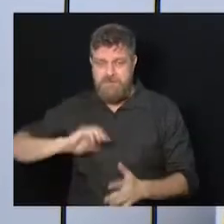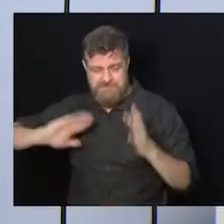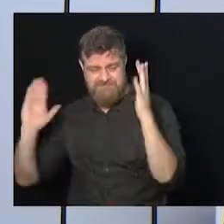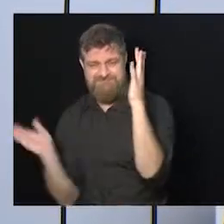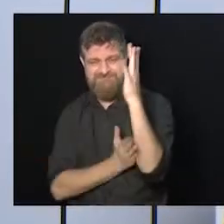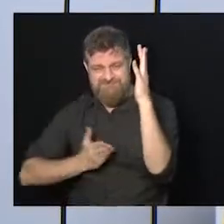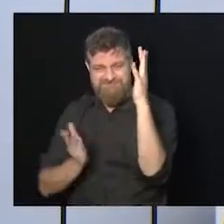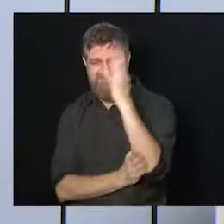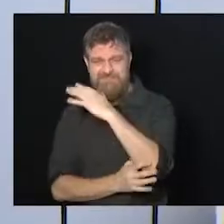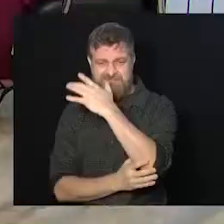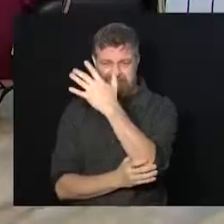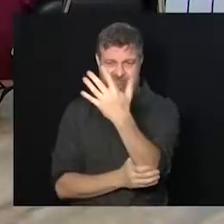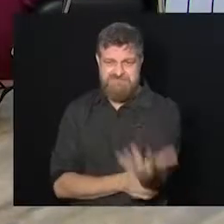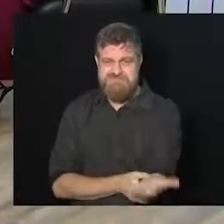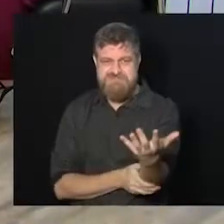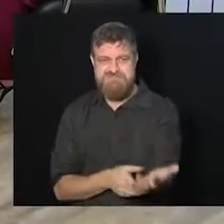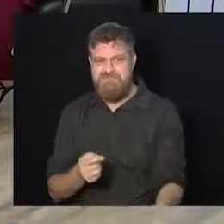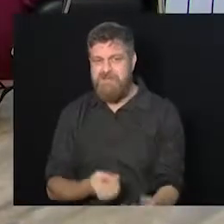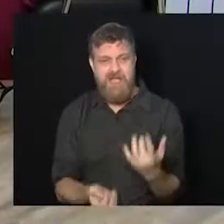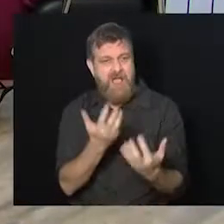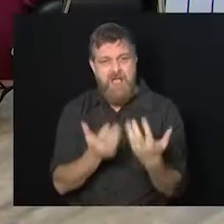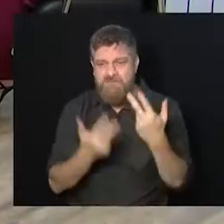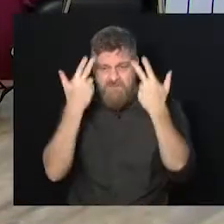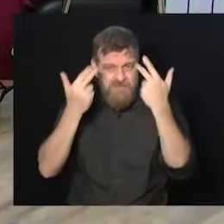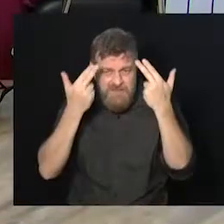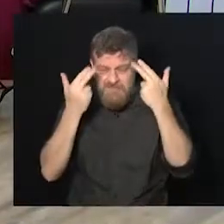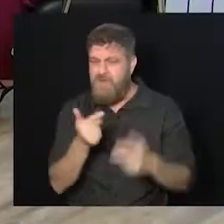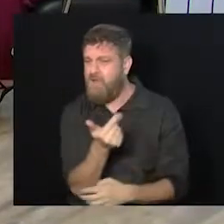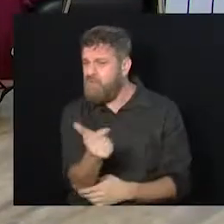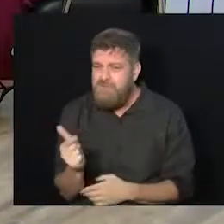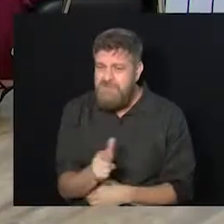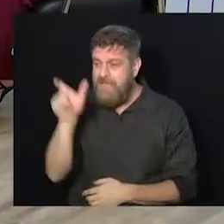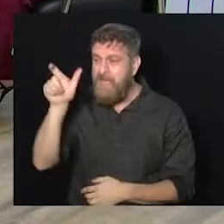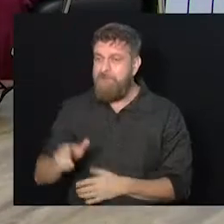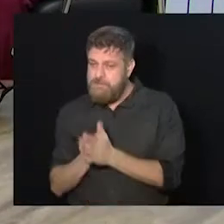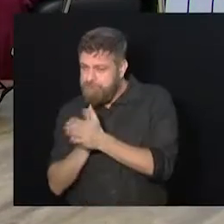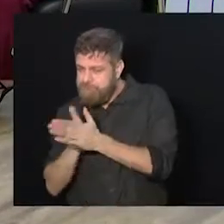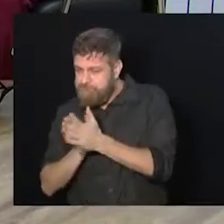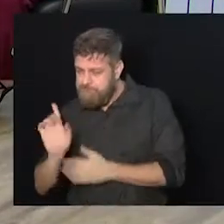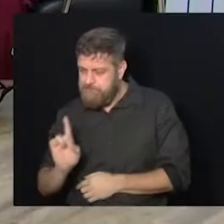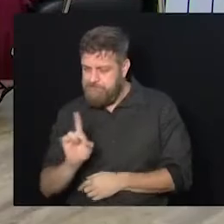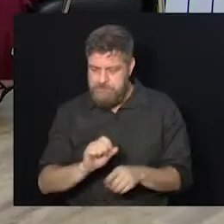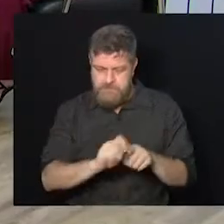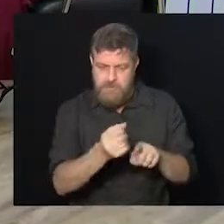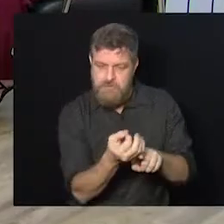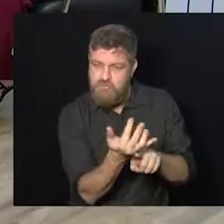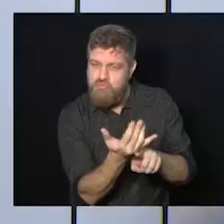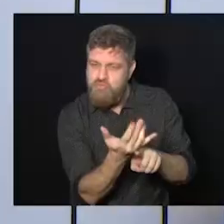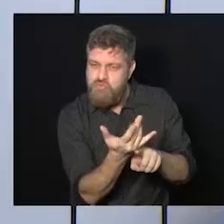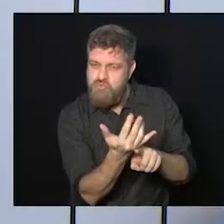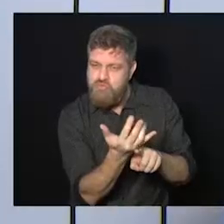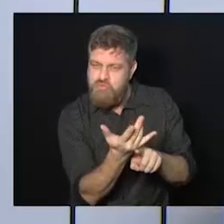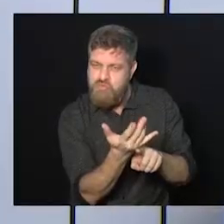essa... Na Amazônia não tem fogo natural. Você tem que colocar fogo na Amazônia. Sim, mas assim... Pra cá tem. Quando você